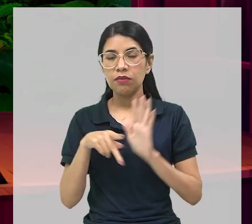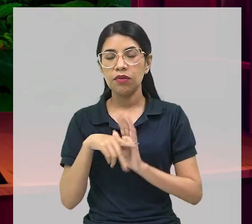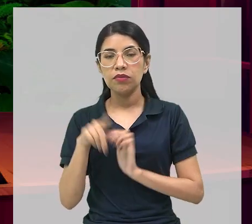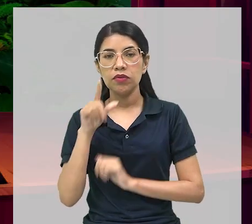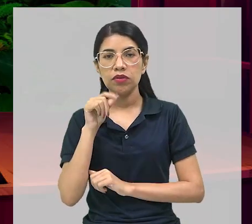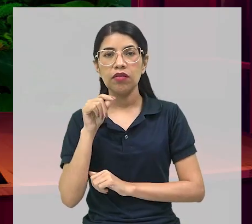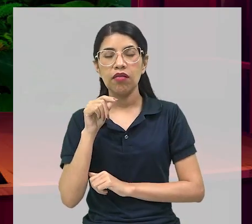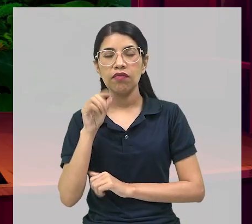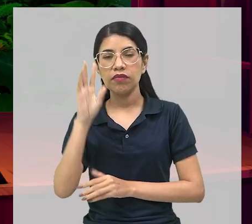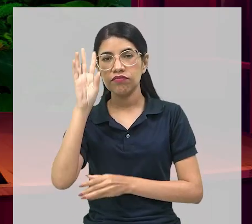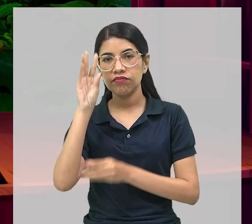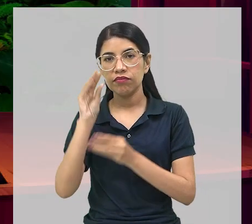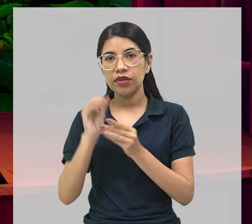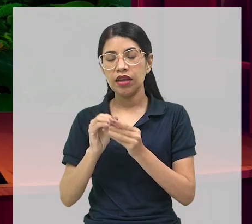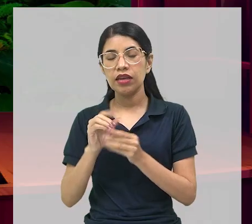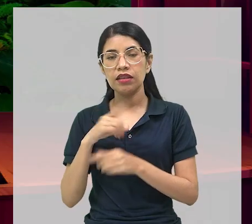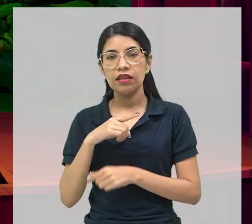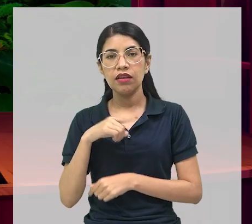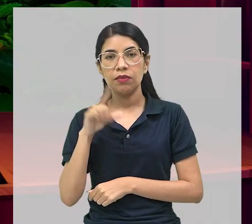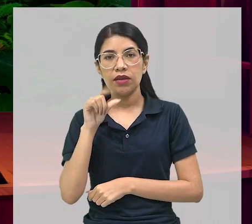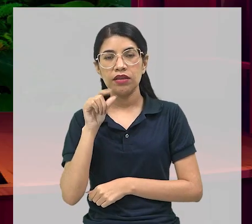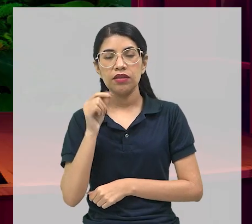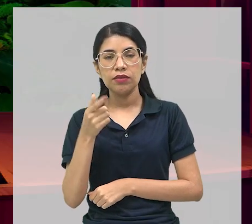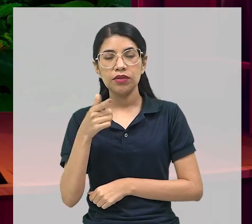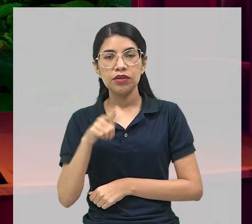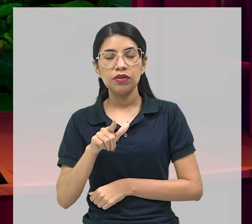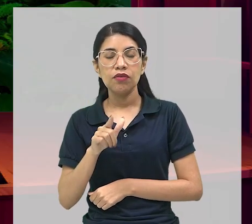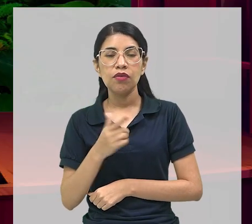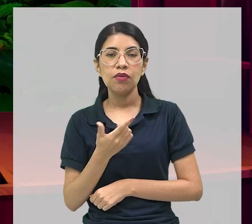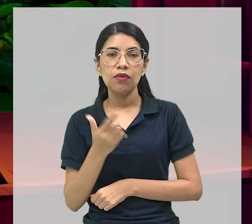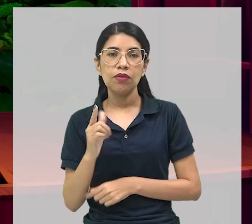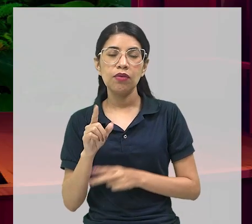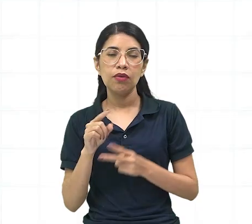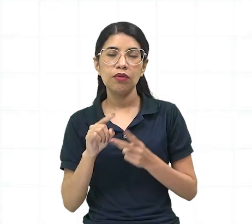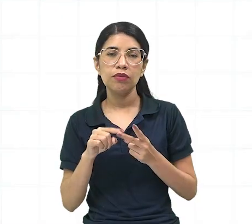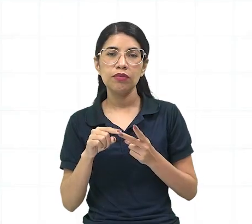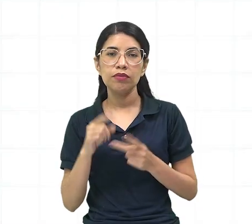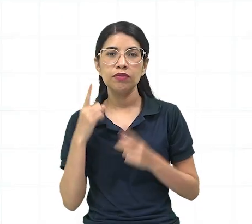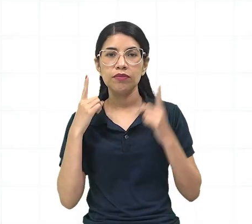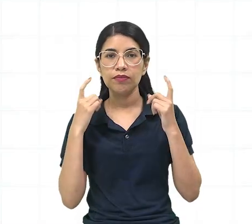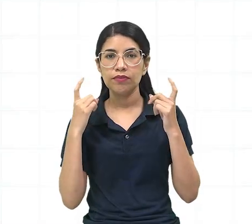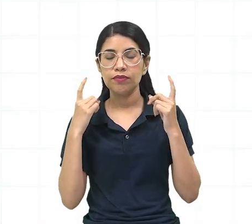remeteu a ele. Por isso que é importante. Vamos escutar mais um som.